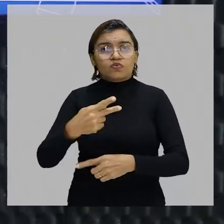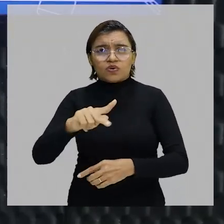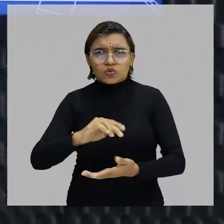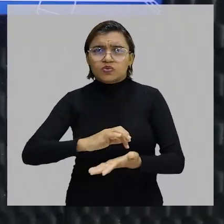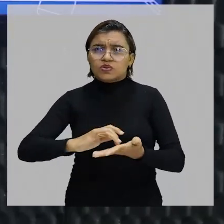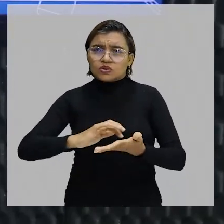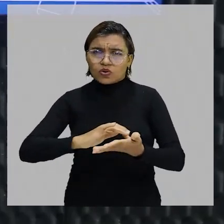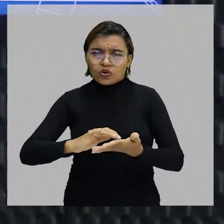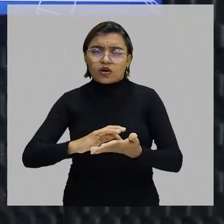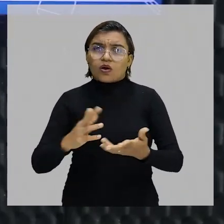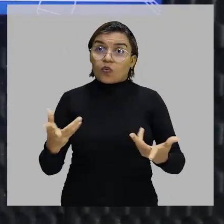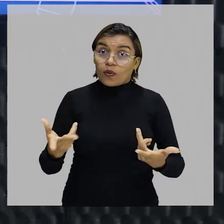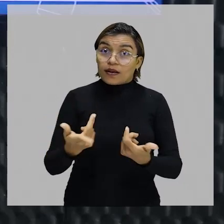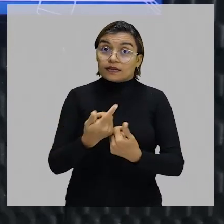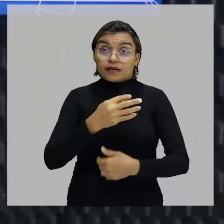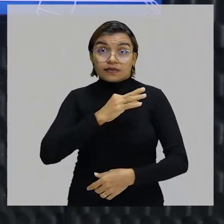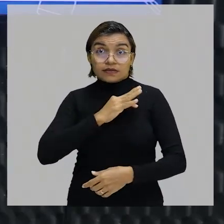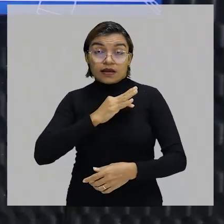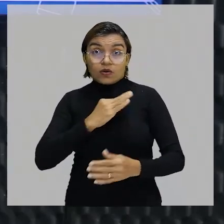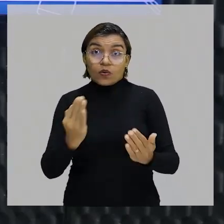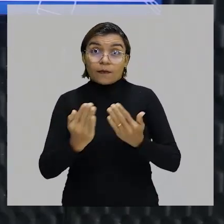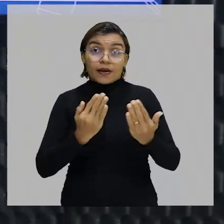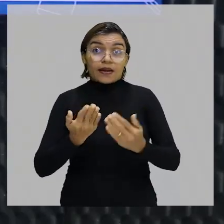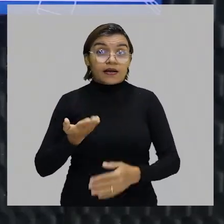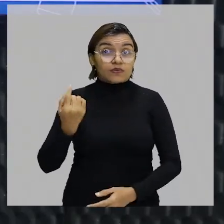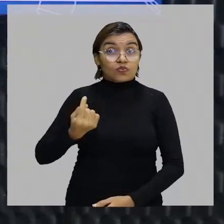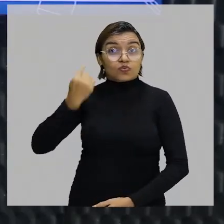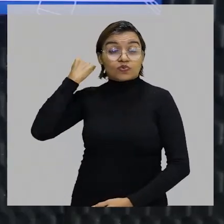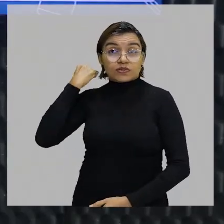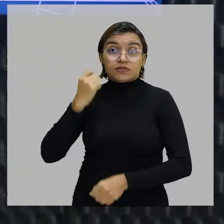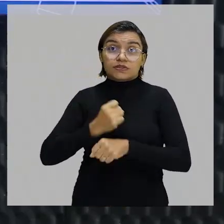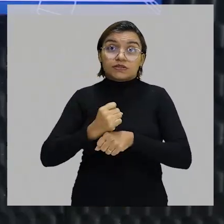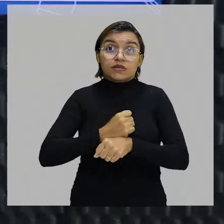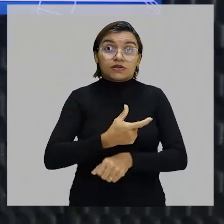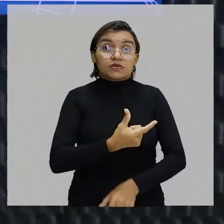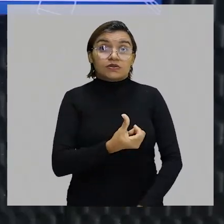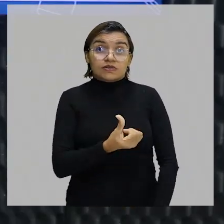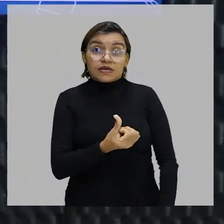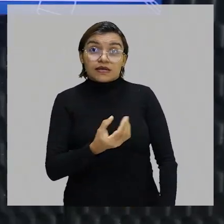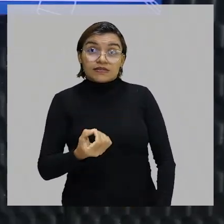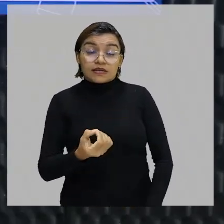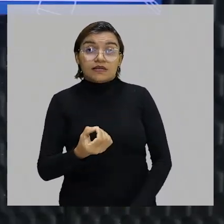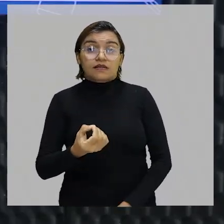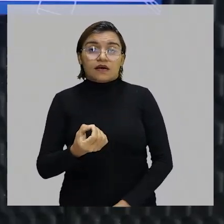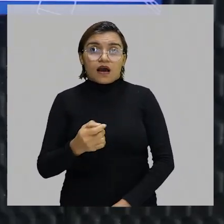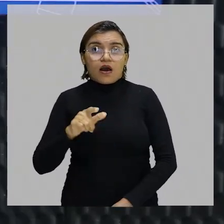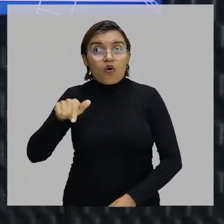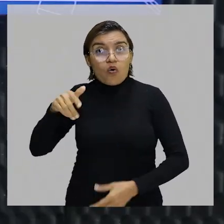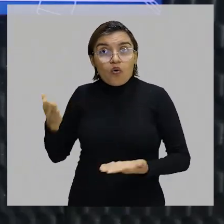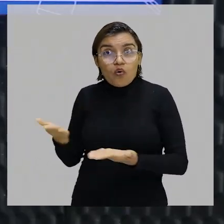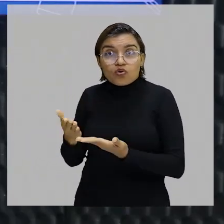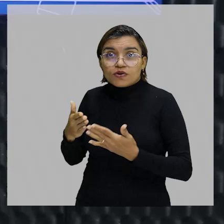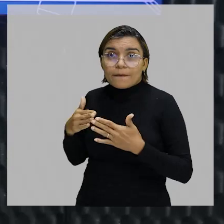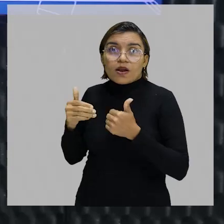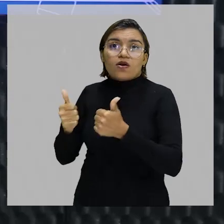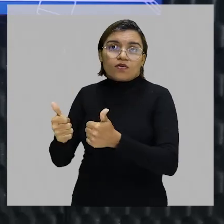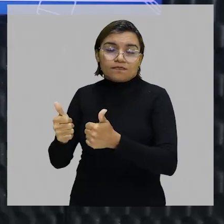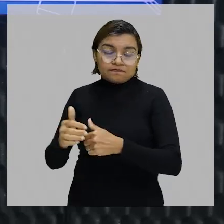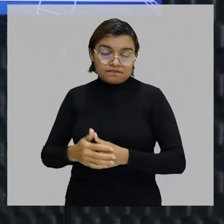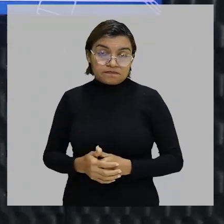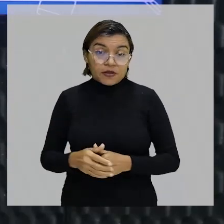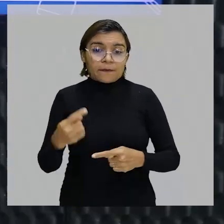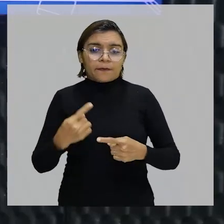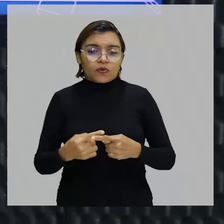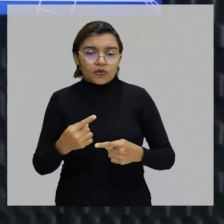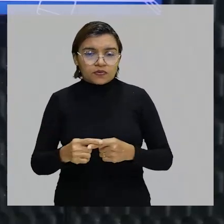a qualidade técnica que existia nos anos 60, você vai ver que a relação custo-benefício é infinitamente maior. Por causa disso, é